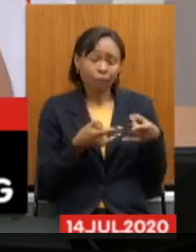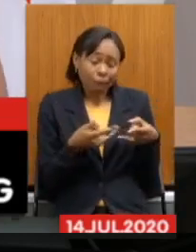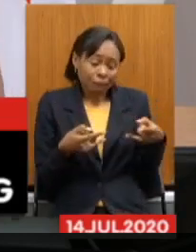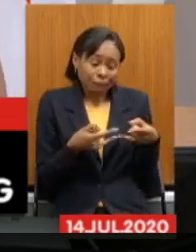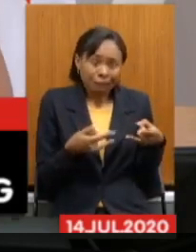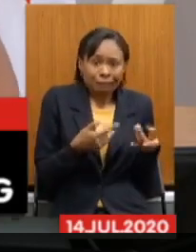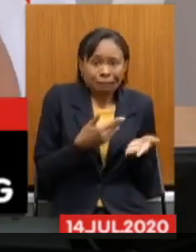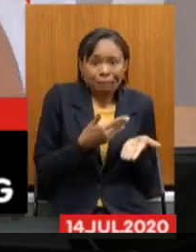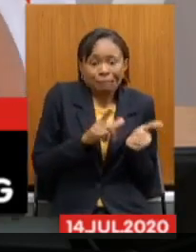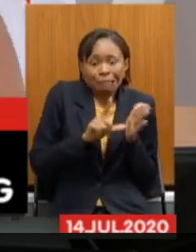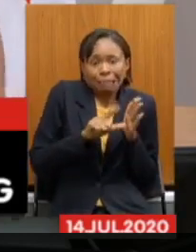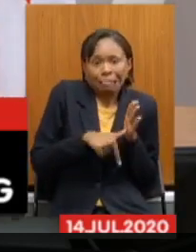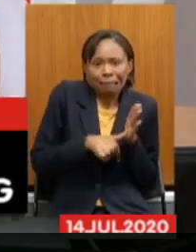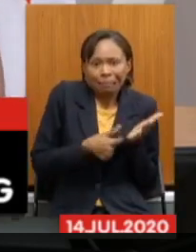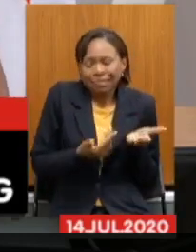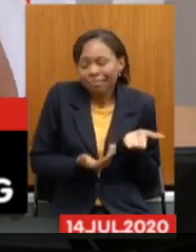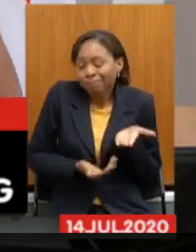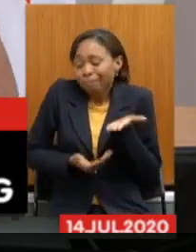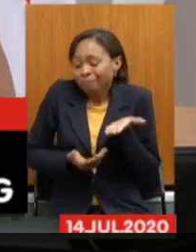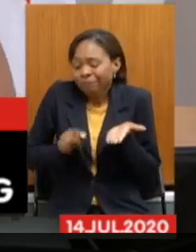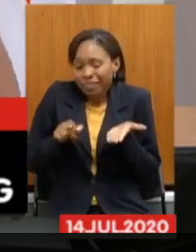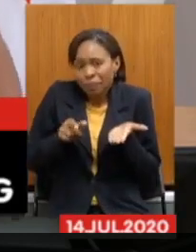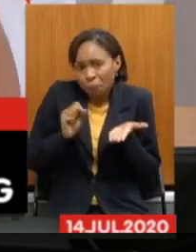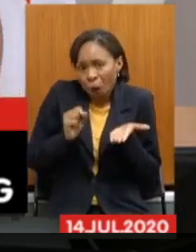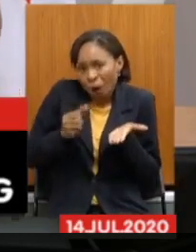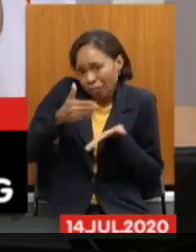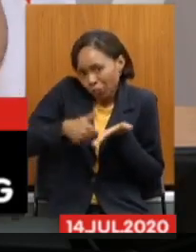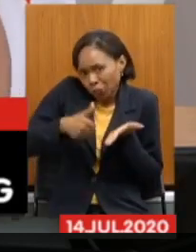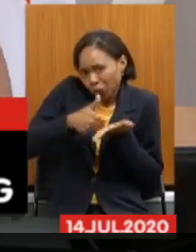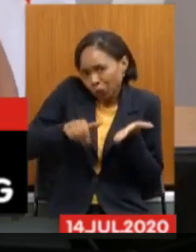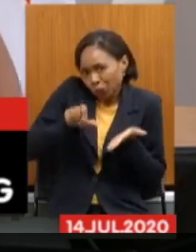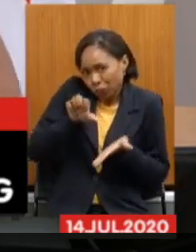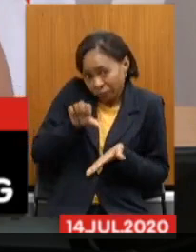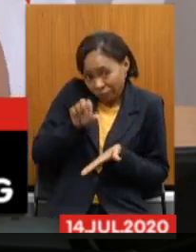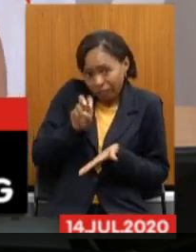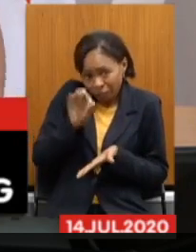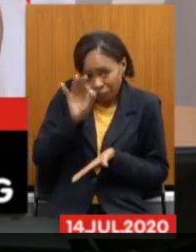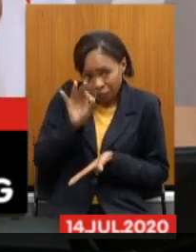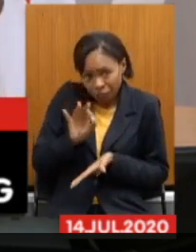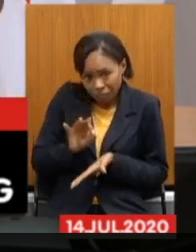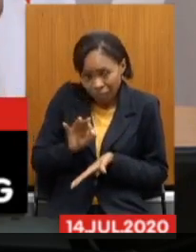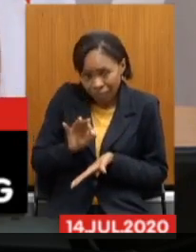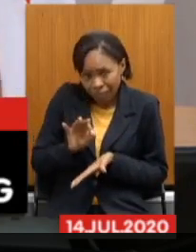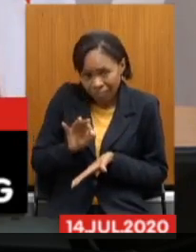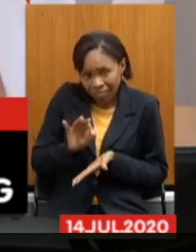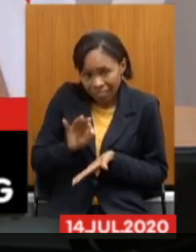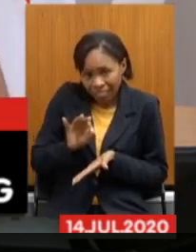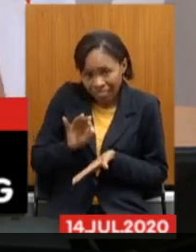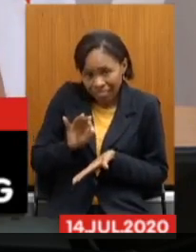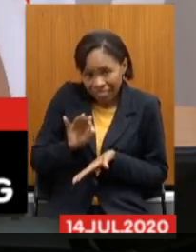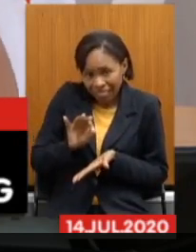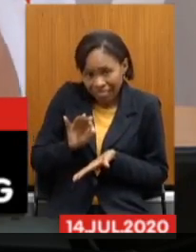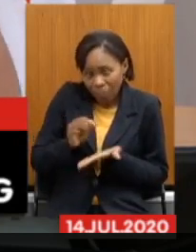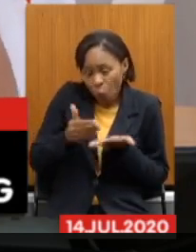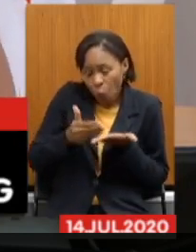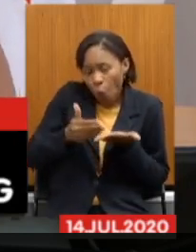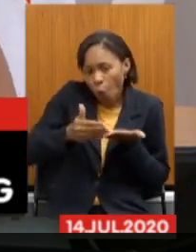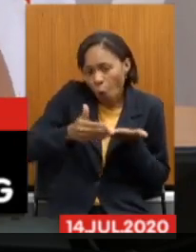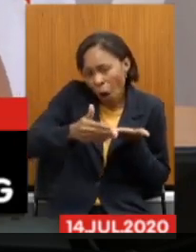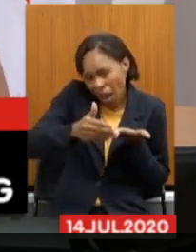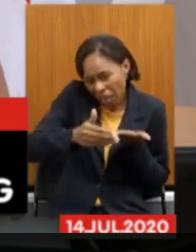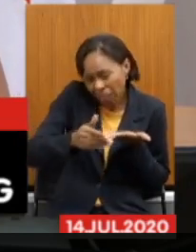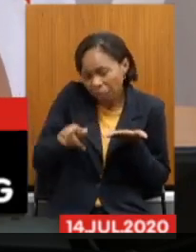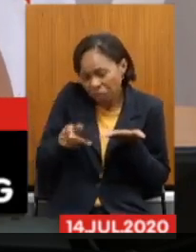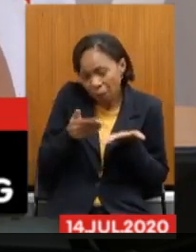responsável da área, você me dá um desconto de 95%? E o restante você parcela para